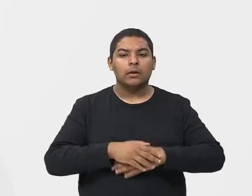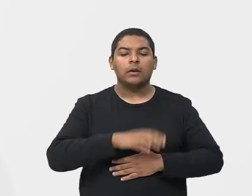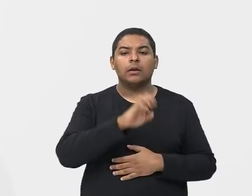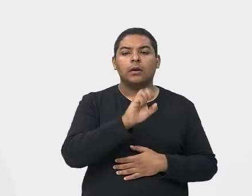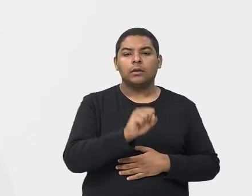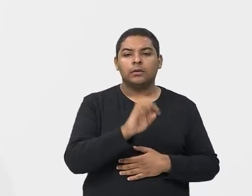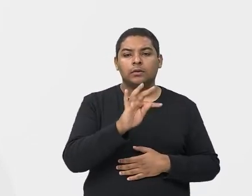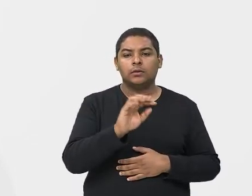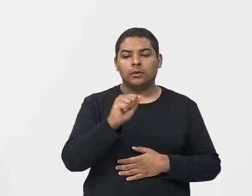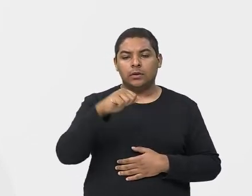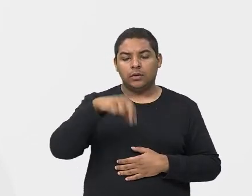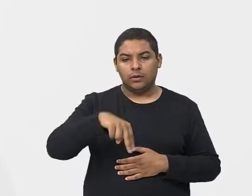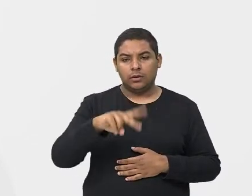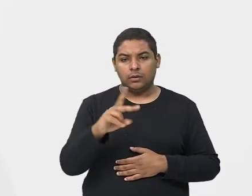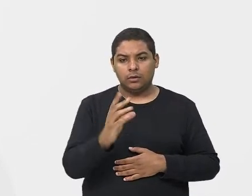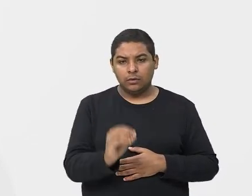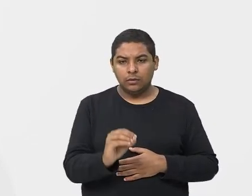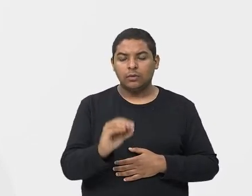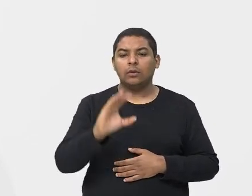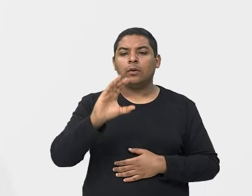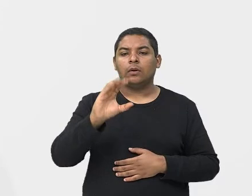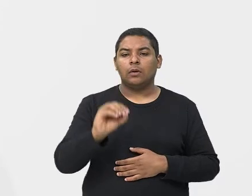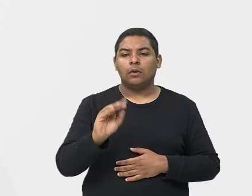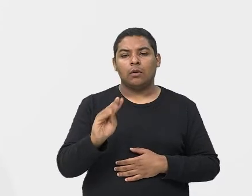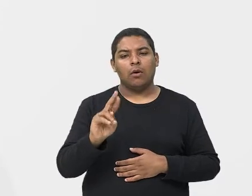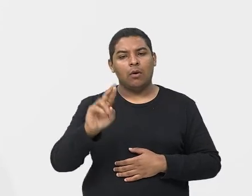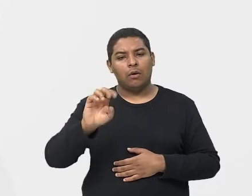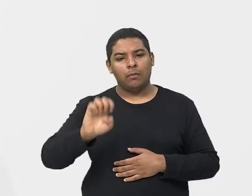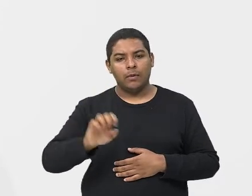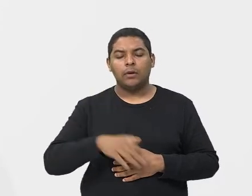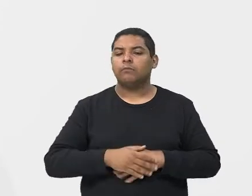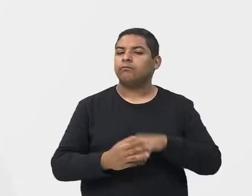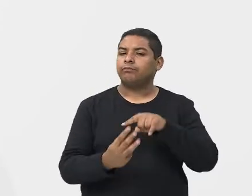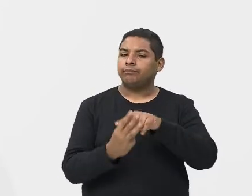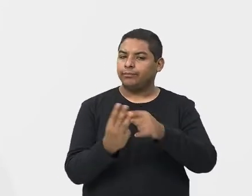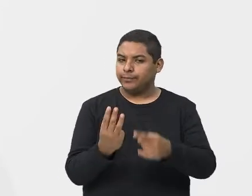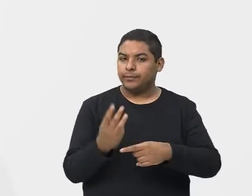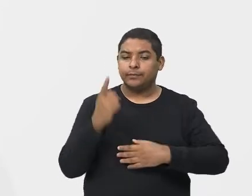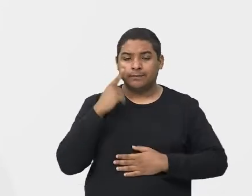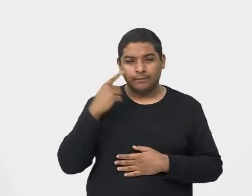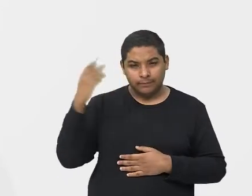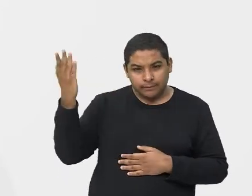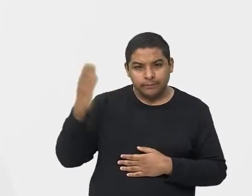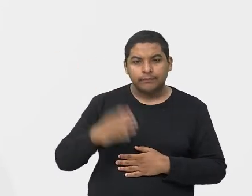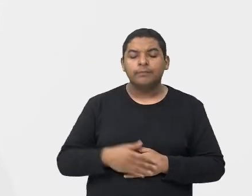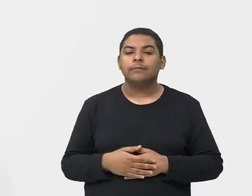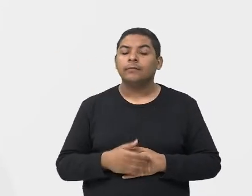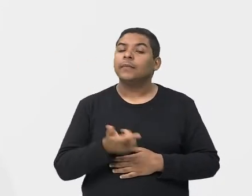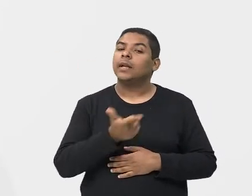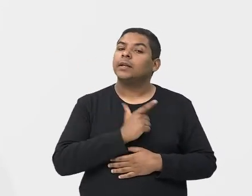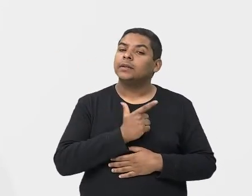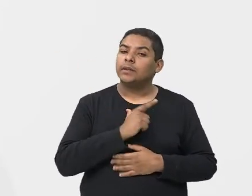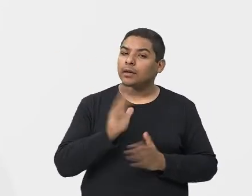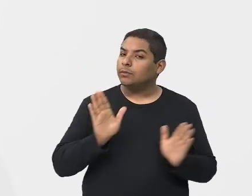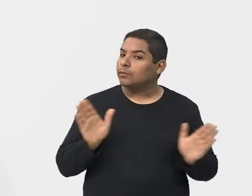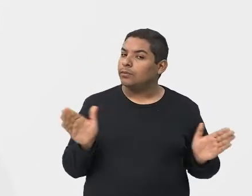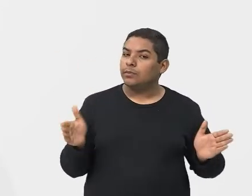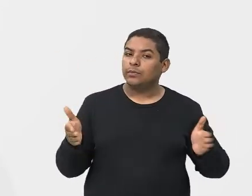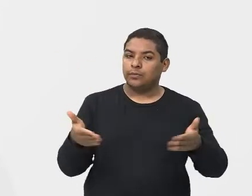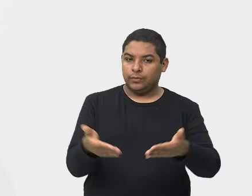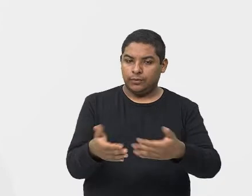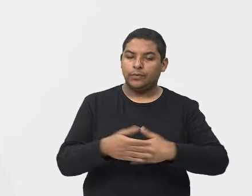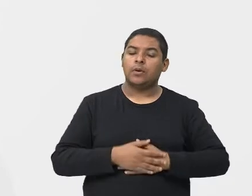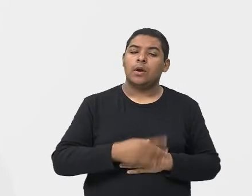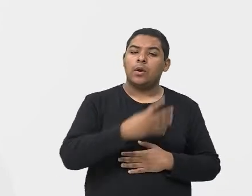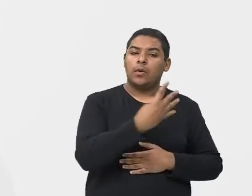de cobre também. E também na Austrália, gente, a gente observa aí uma concentração com cerca